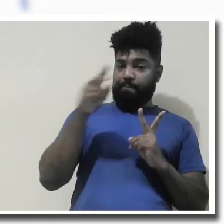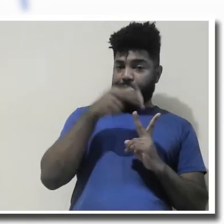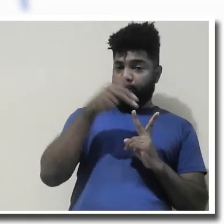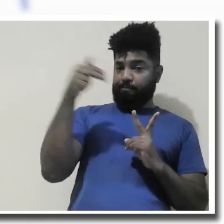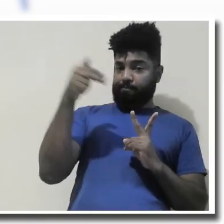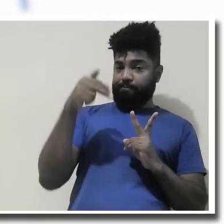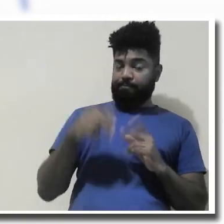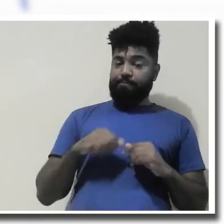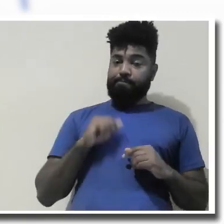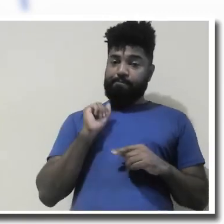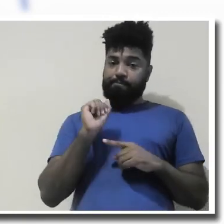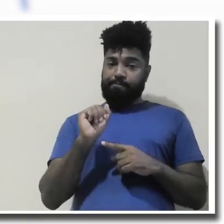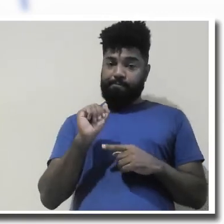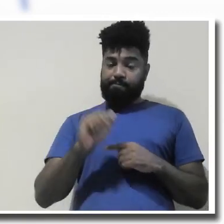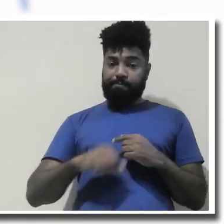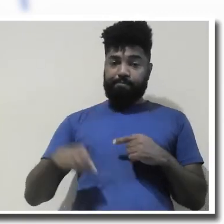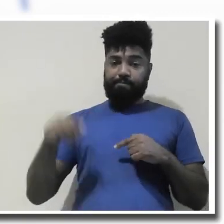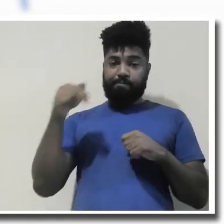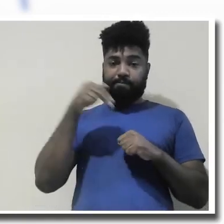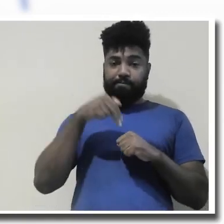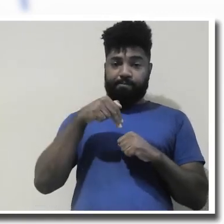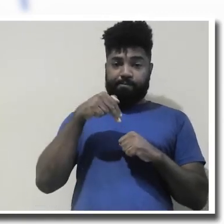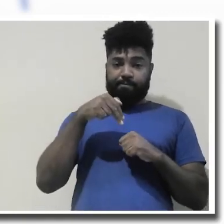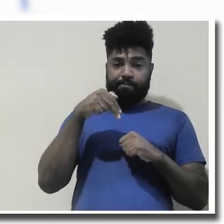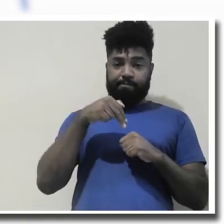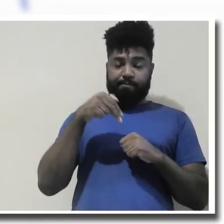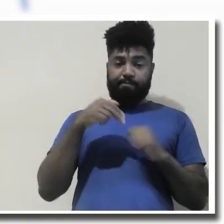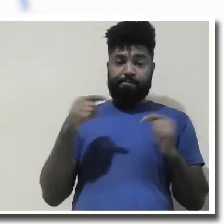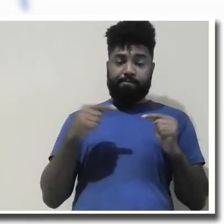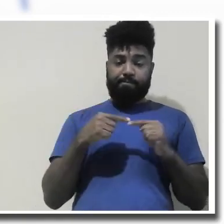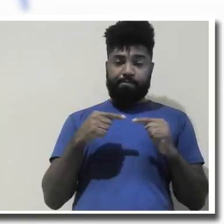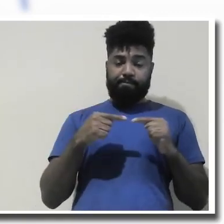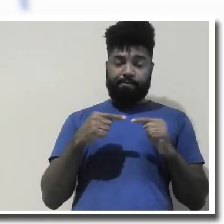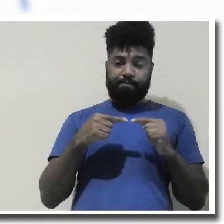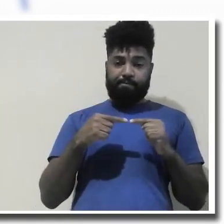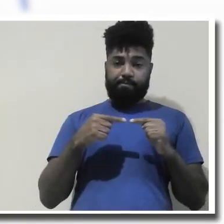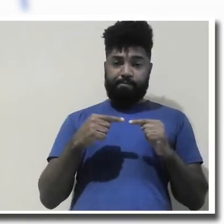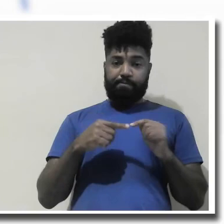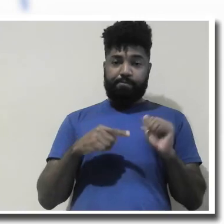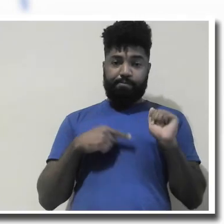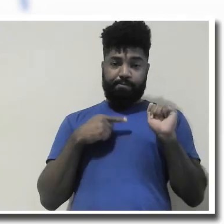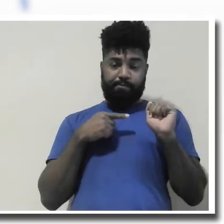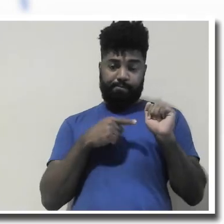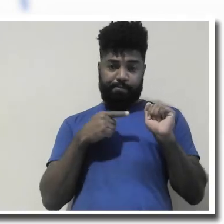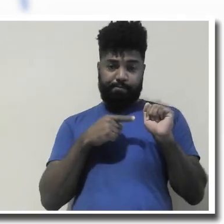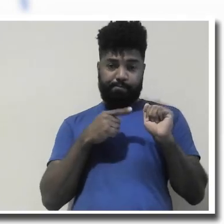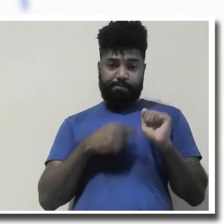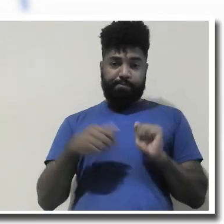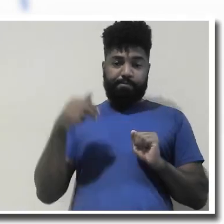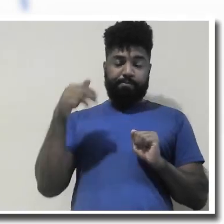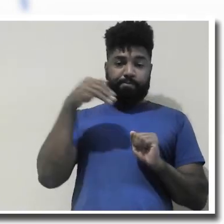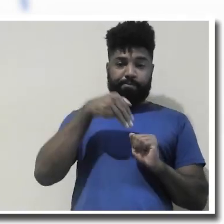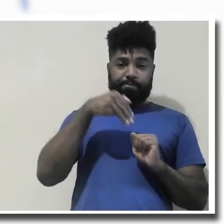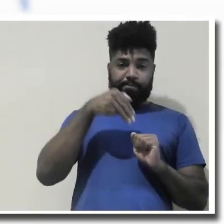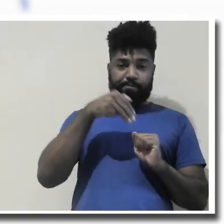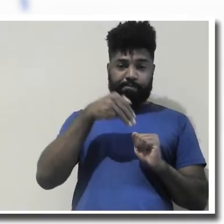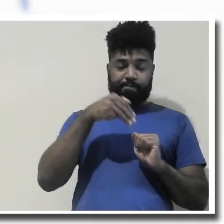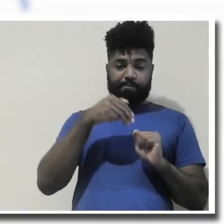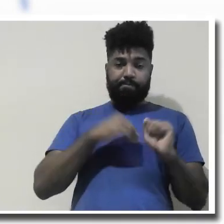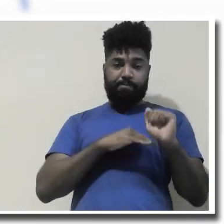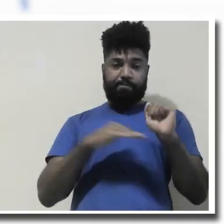A elevado a M equivale a A elevado a M sobre